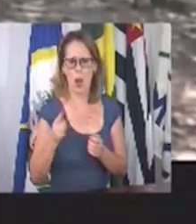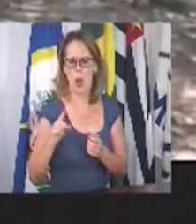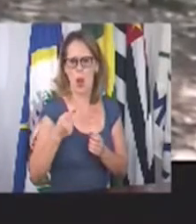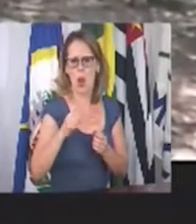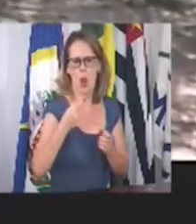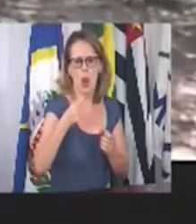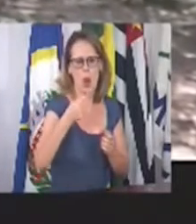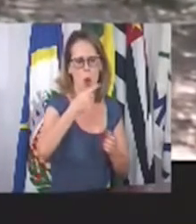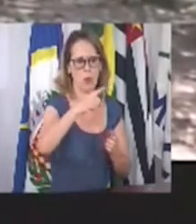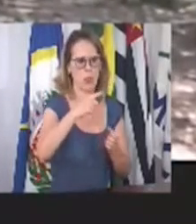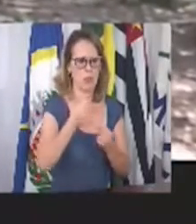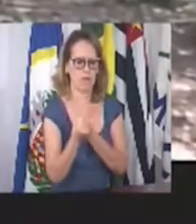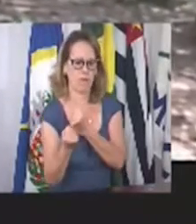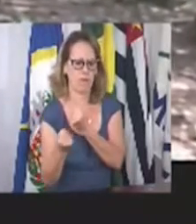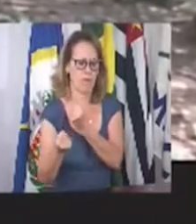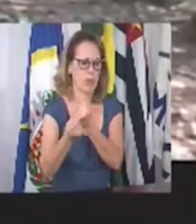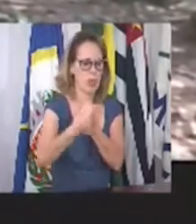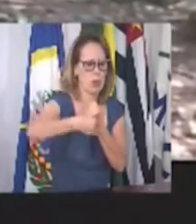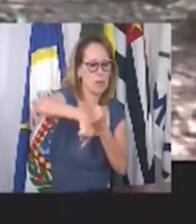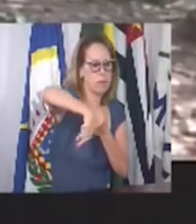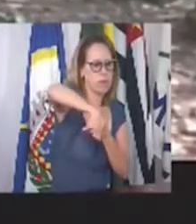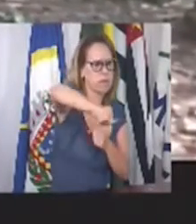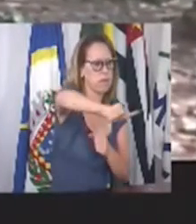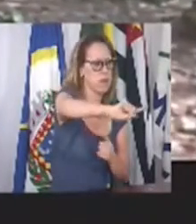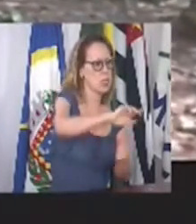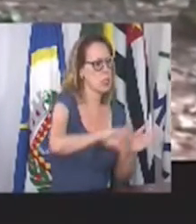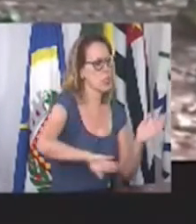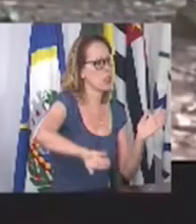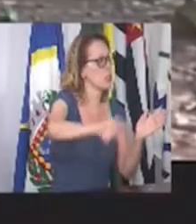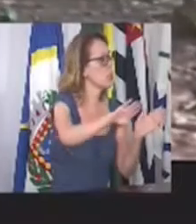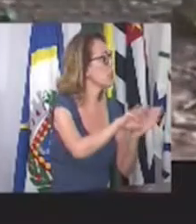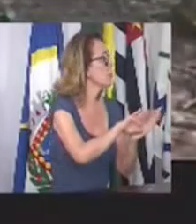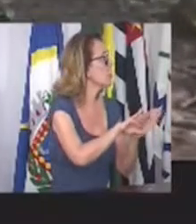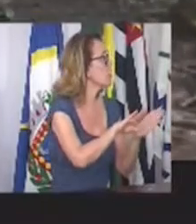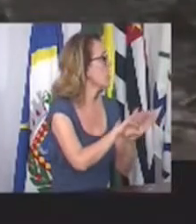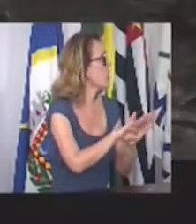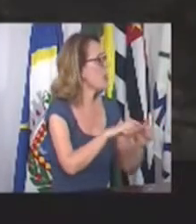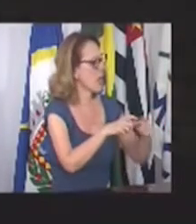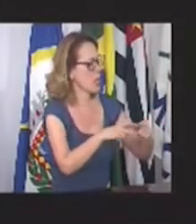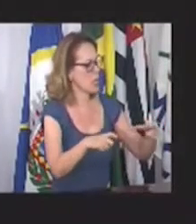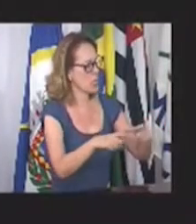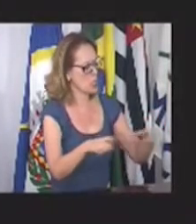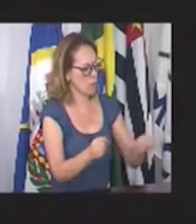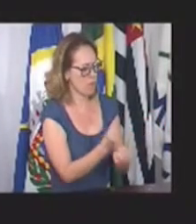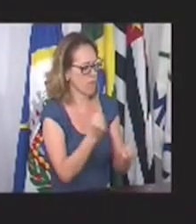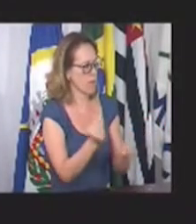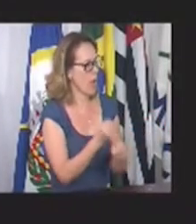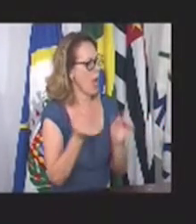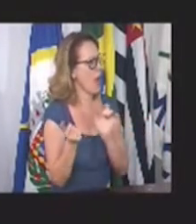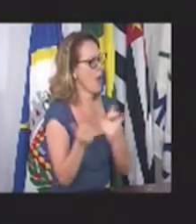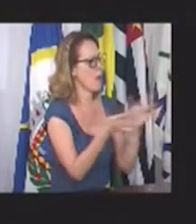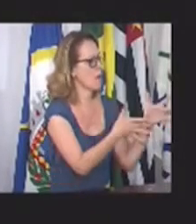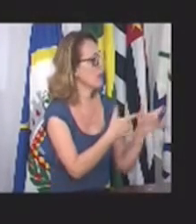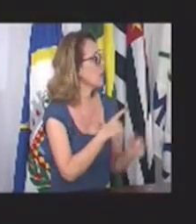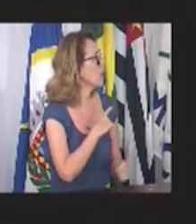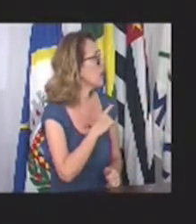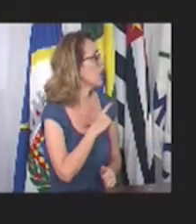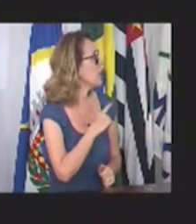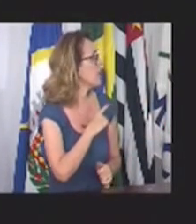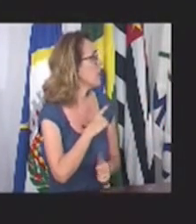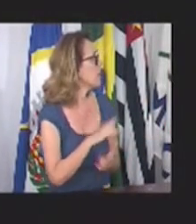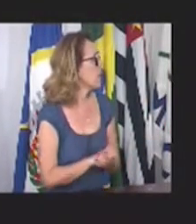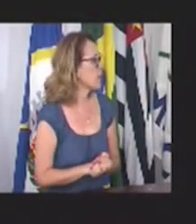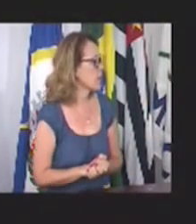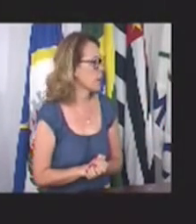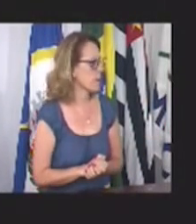E os tijolos, os montes de tijolos, tudo abandonado, tudo abandonado. E está